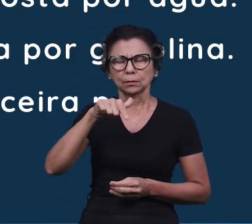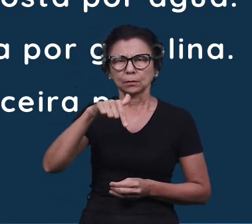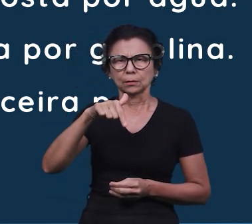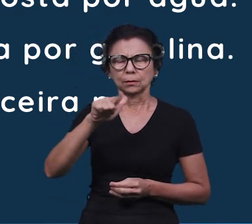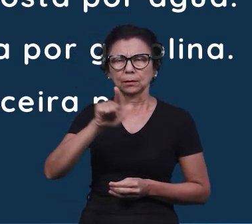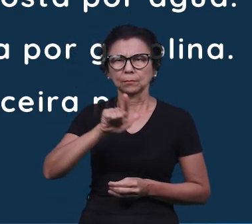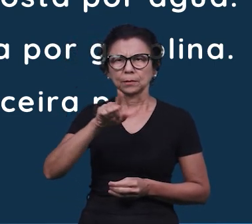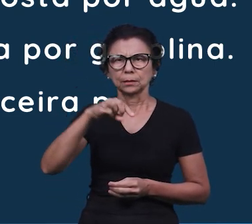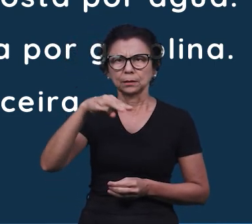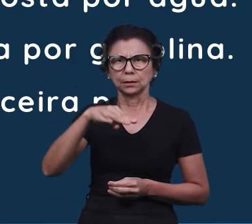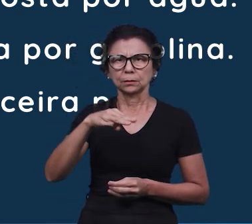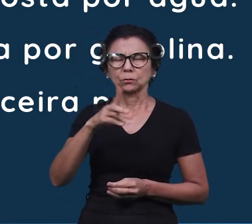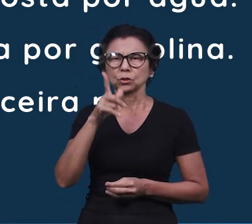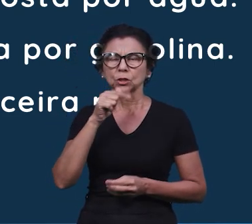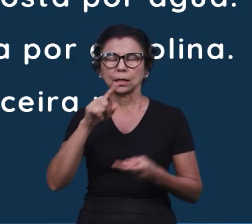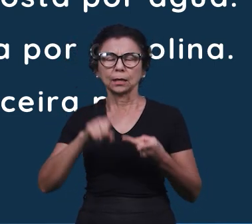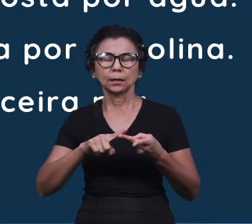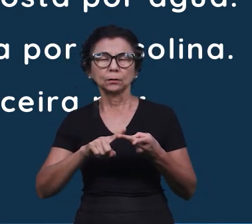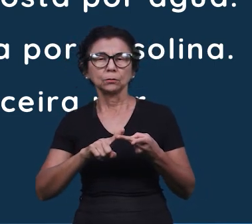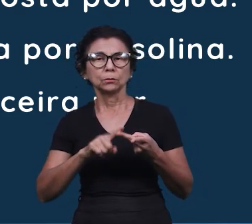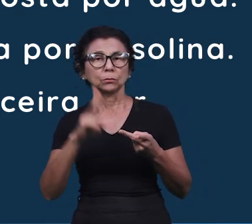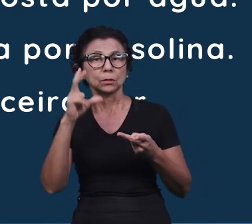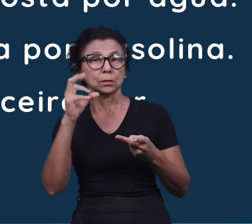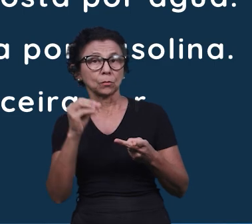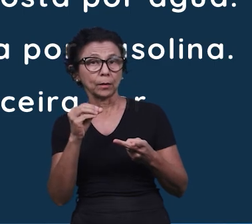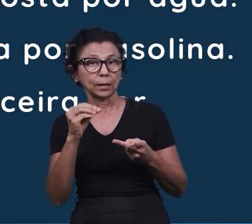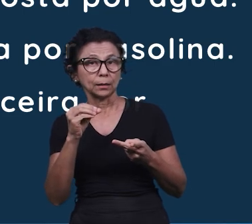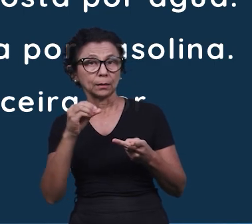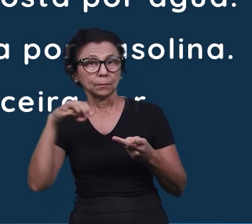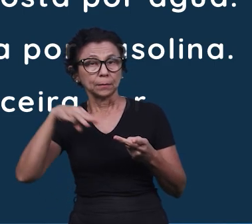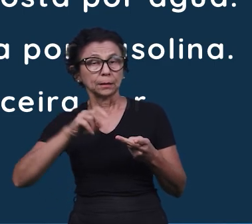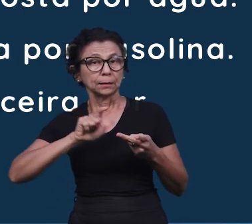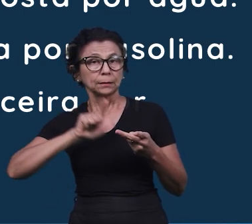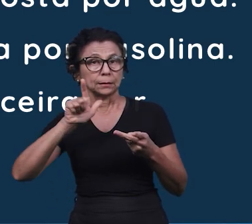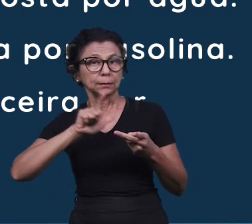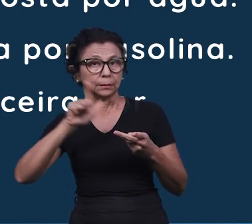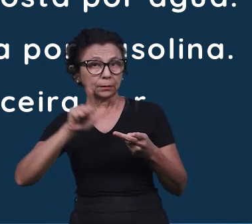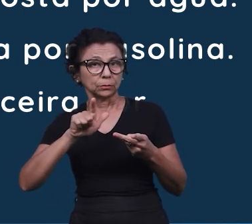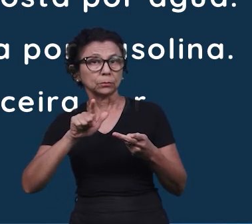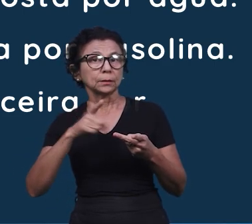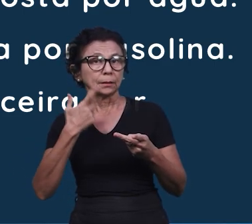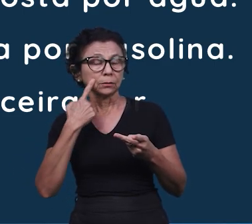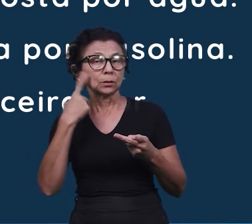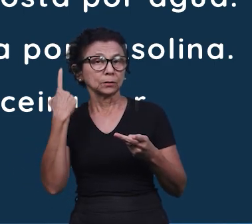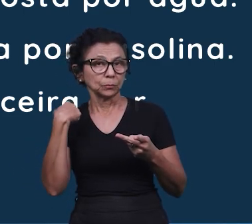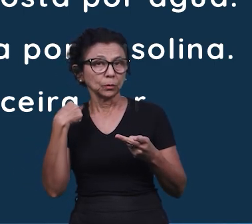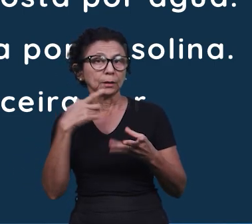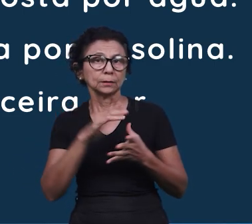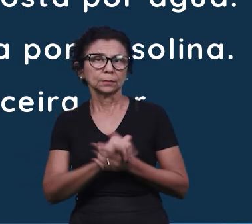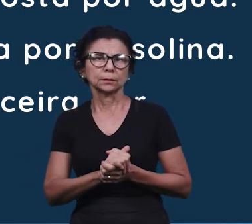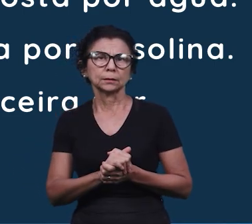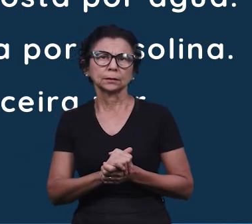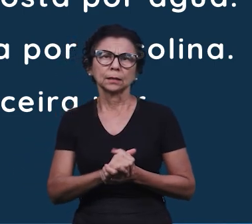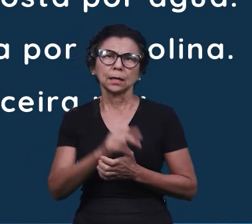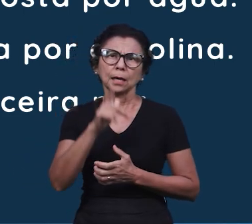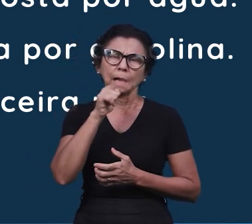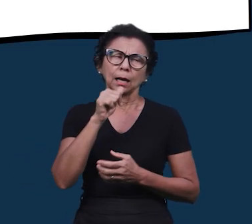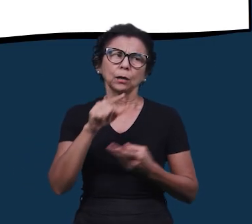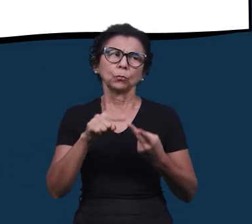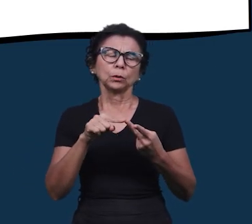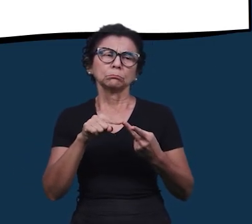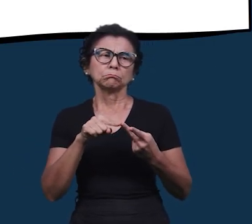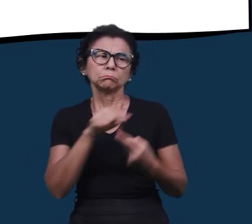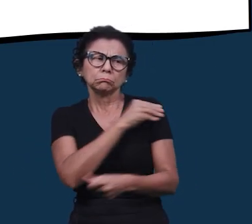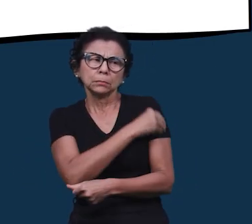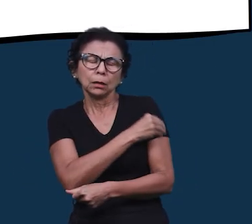que nós vimos anteriormente. De acordo com o teste, quais as fases o consumidor deve observar?